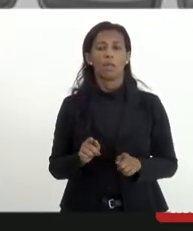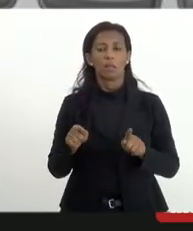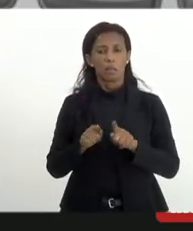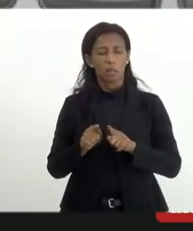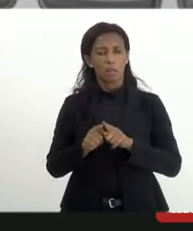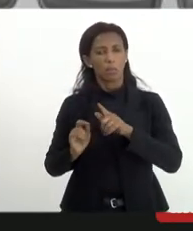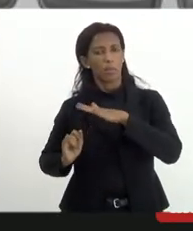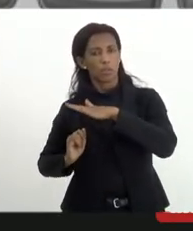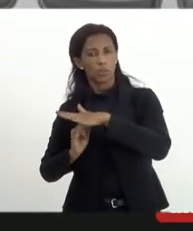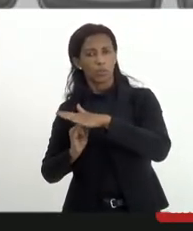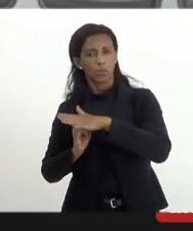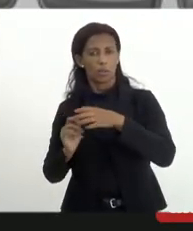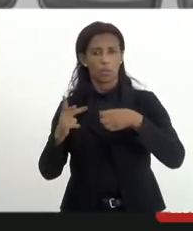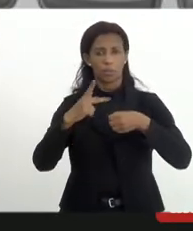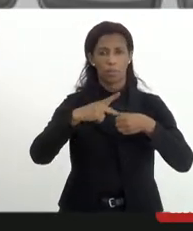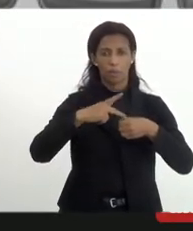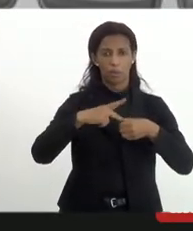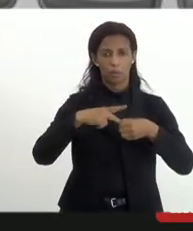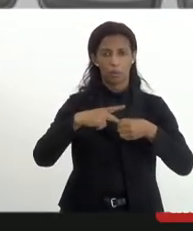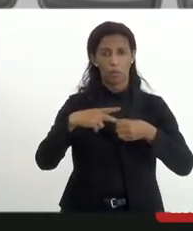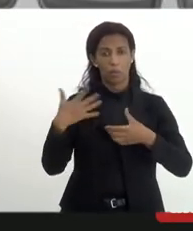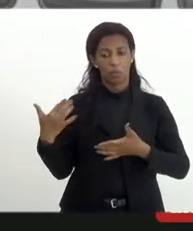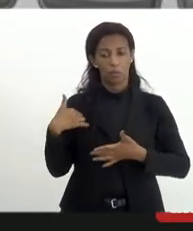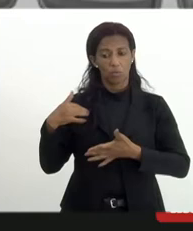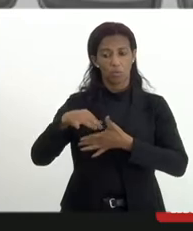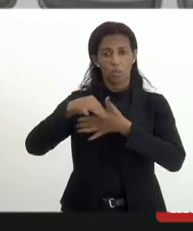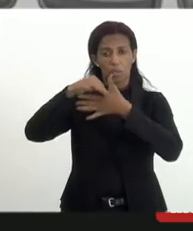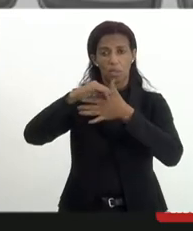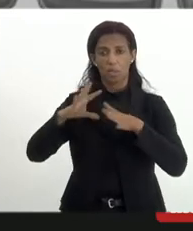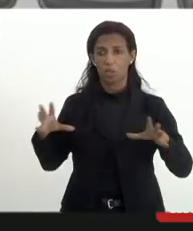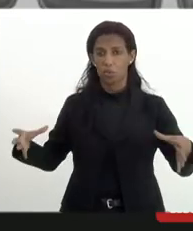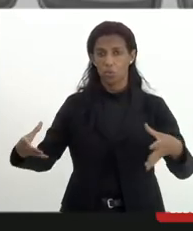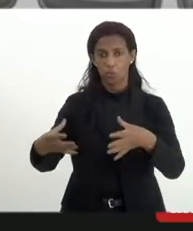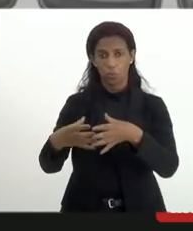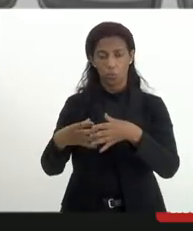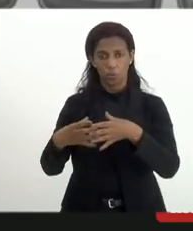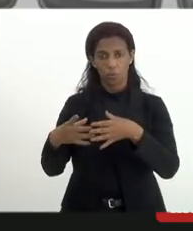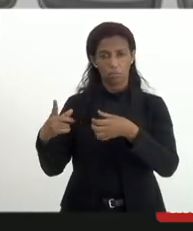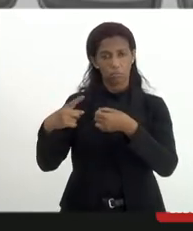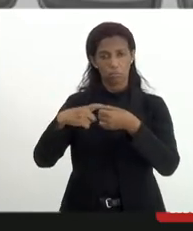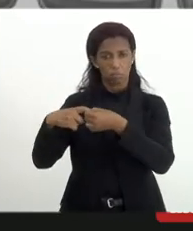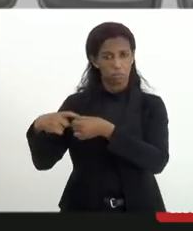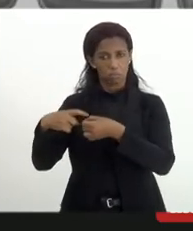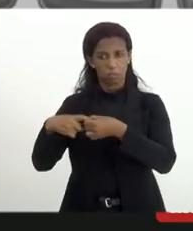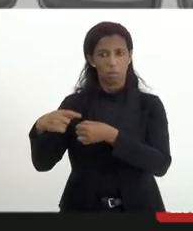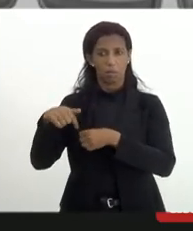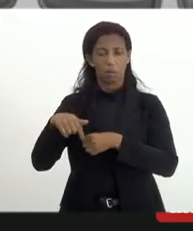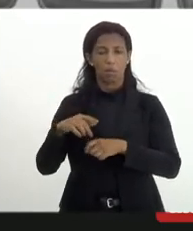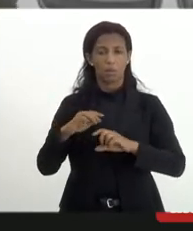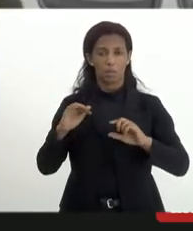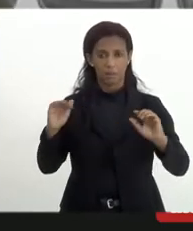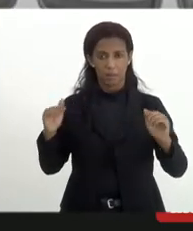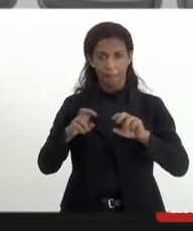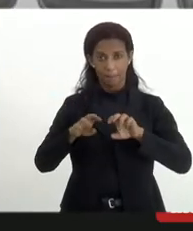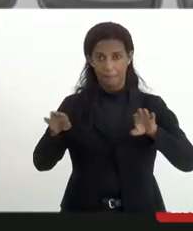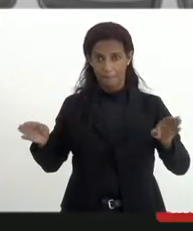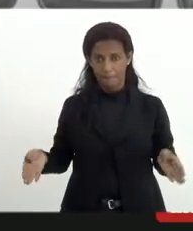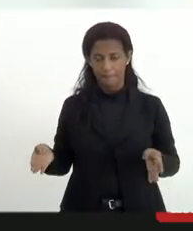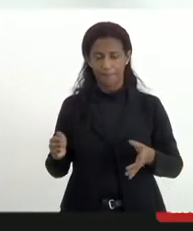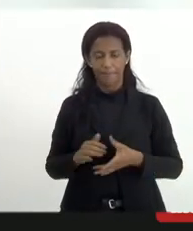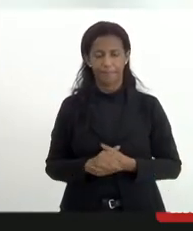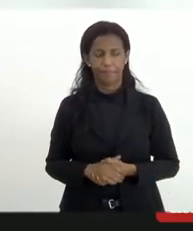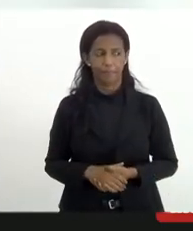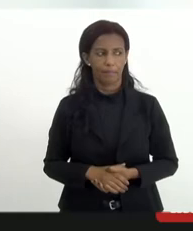Instituto Brasileiro do Petróleo enquanto representante de todas as concessionárias nessa mesa.